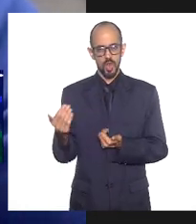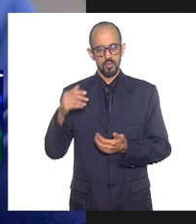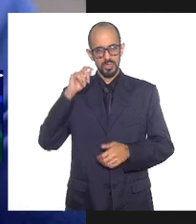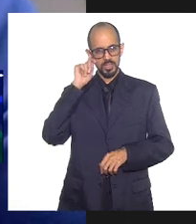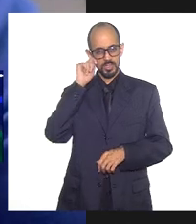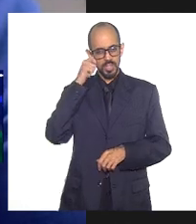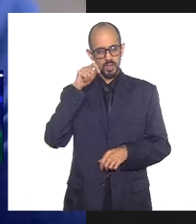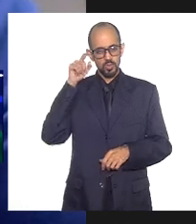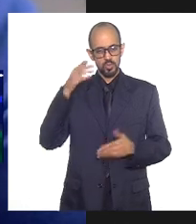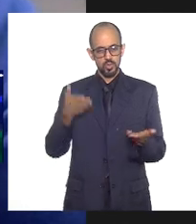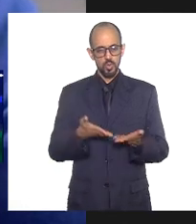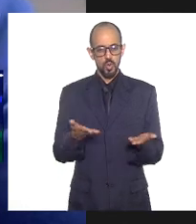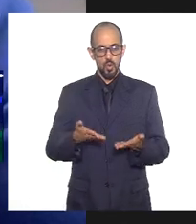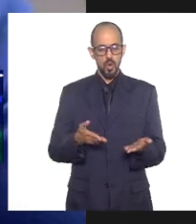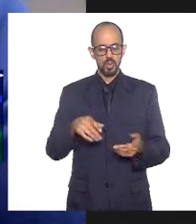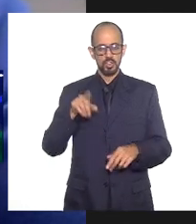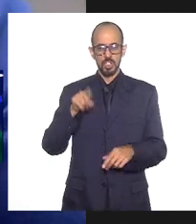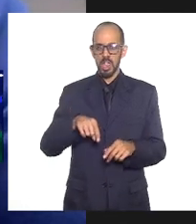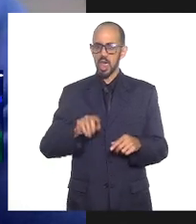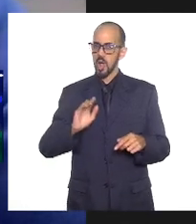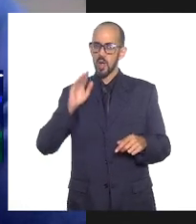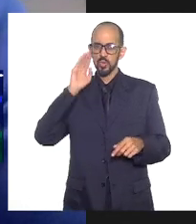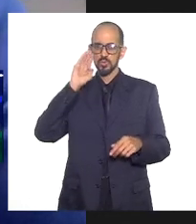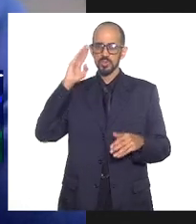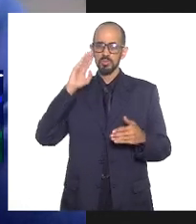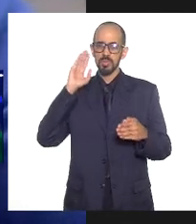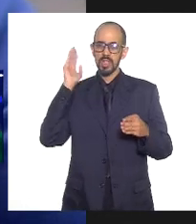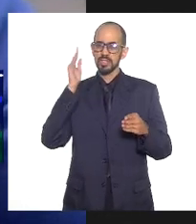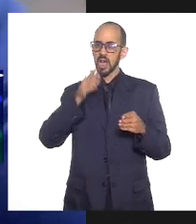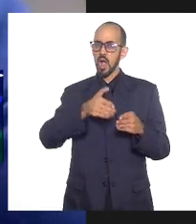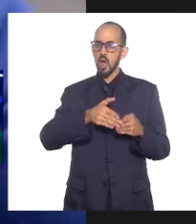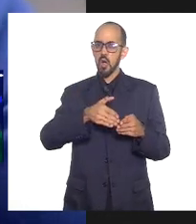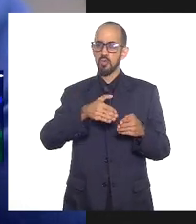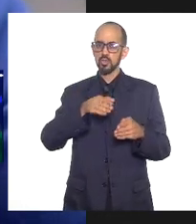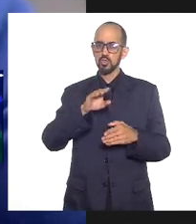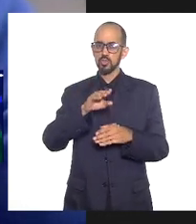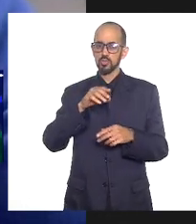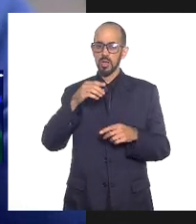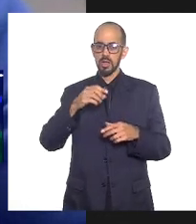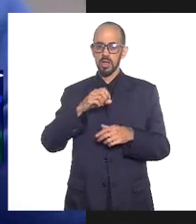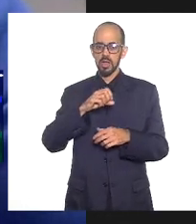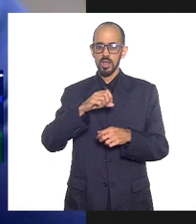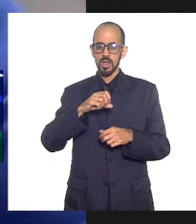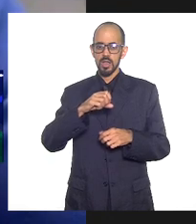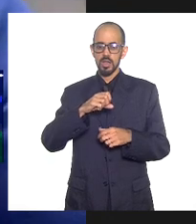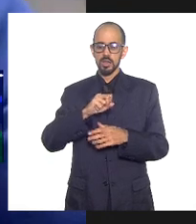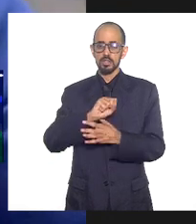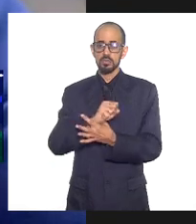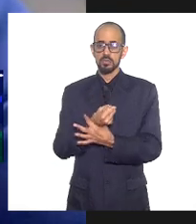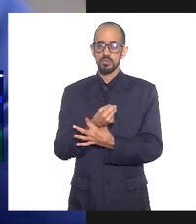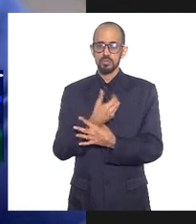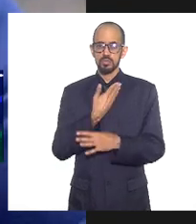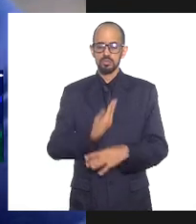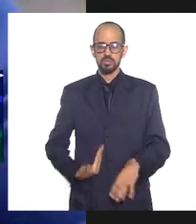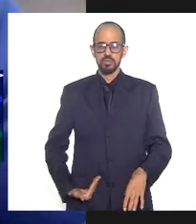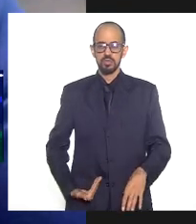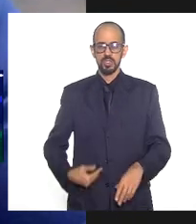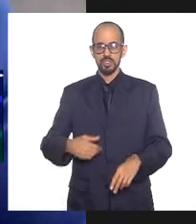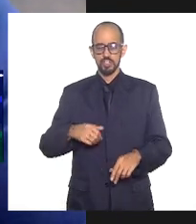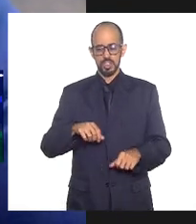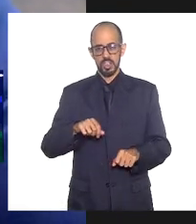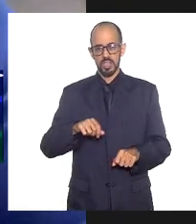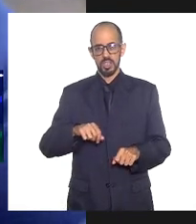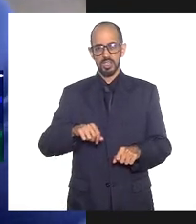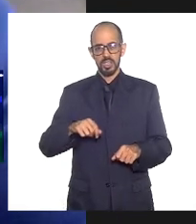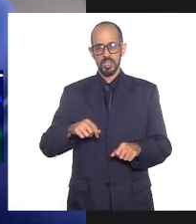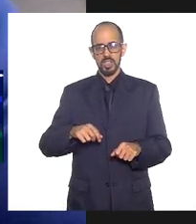um dos principais alvos de uma política pública de segurança que apostou na lógica da morte, na lógica da guerra, na lógica do